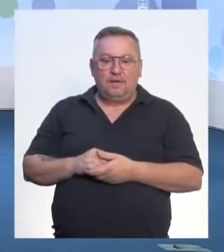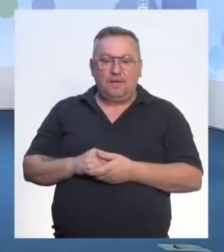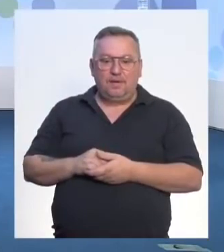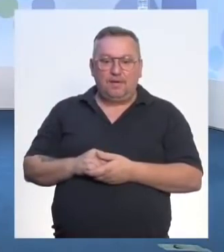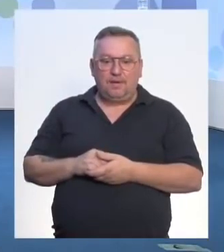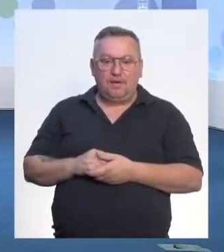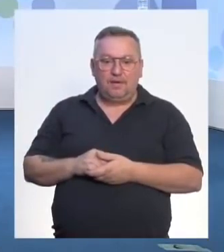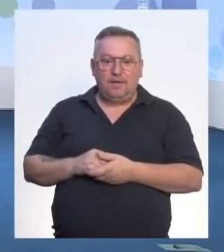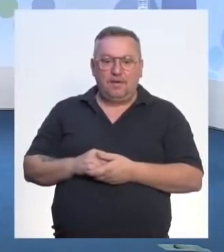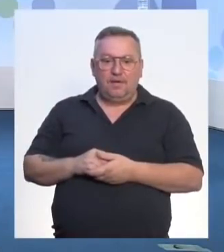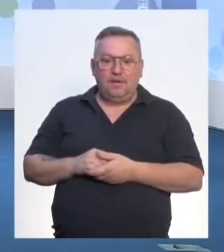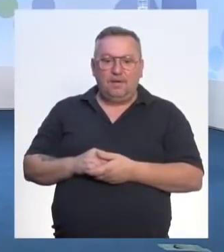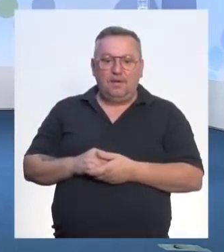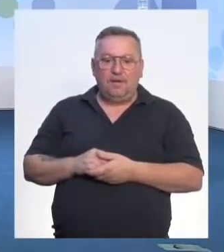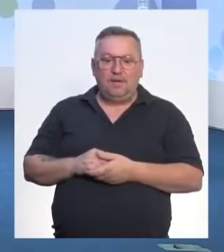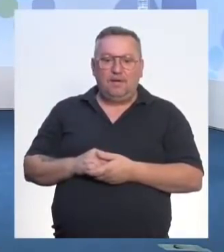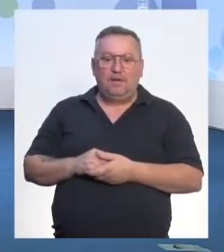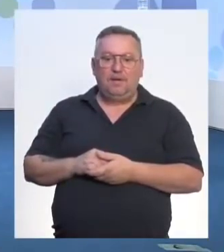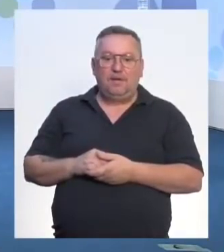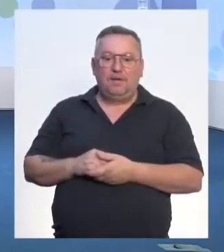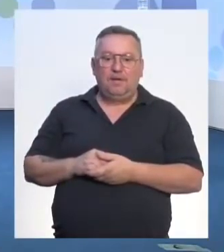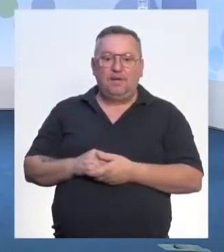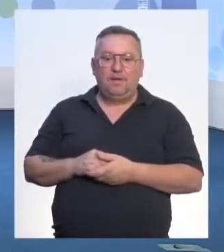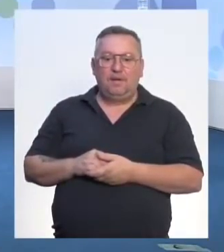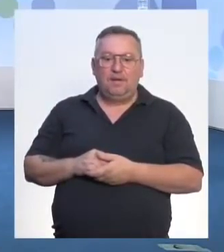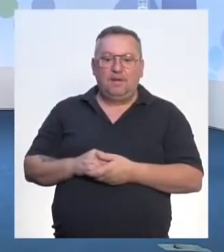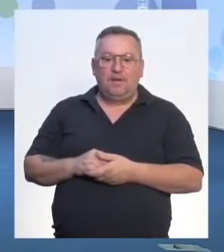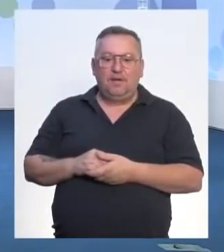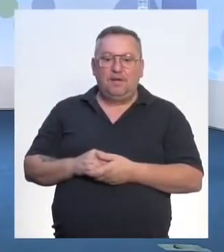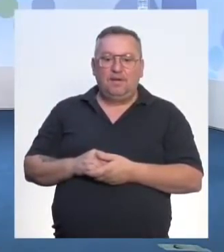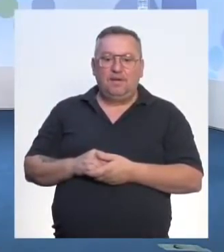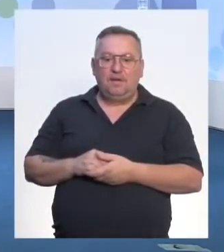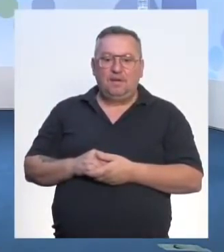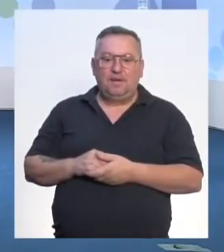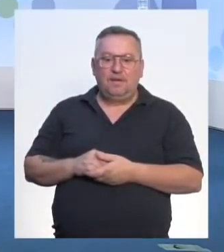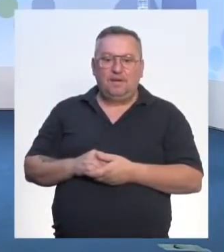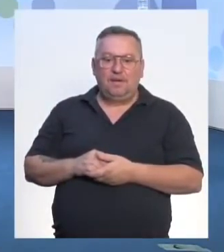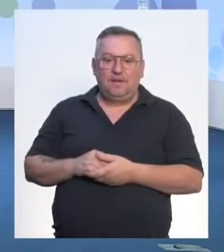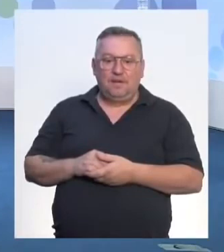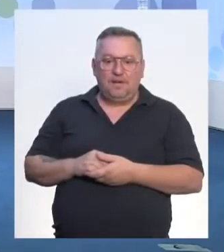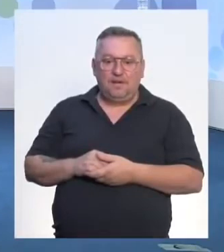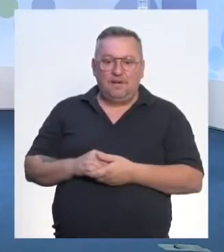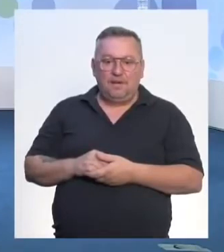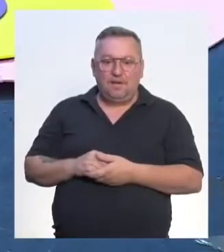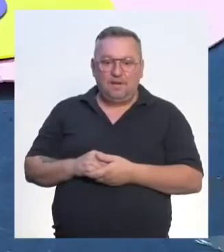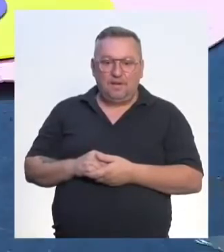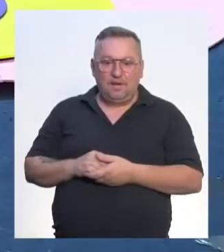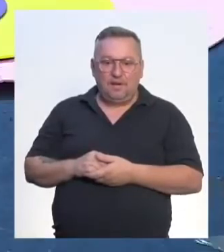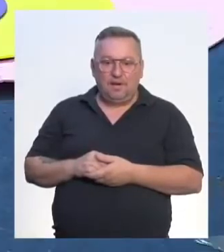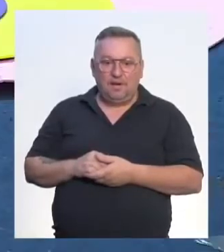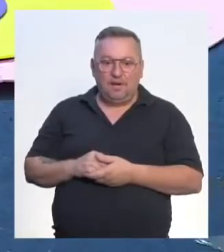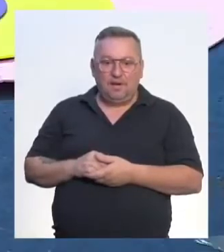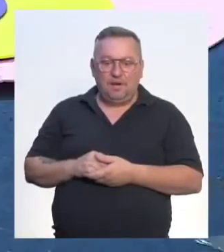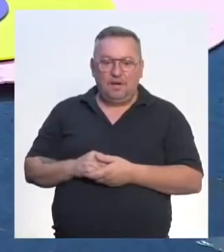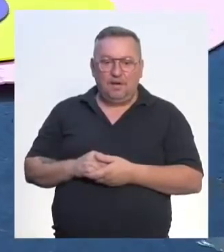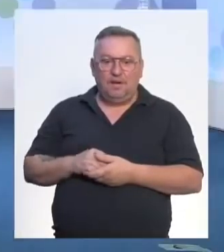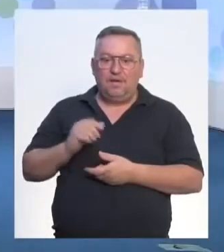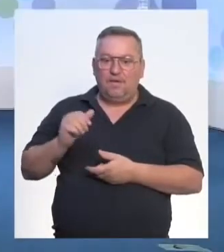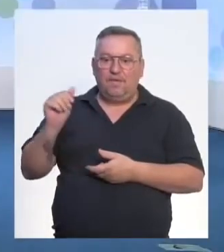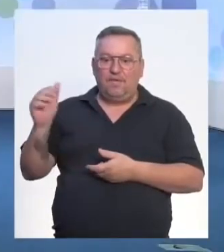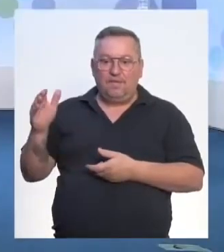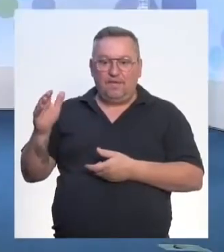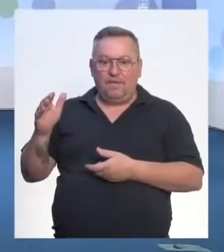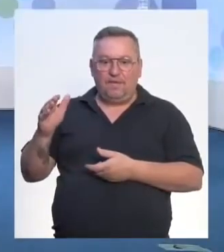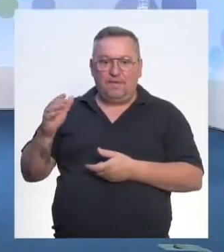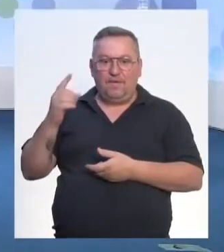tirar esses aqui Por favor. pra gente colocar. Vai, lança aí. Fora, Fora. ele